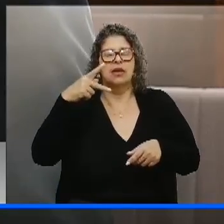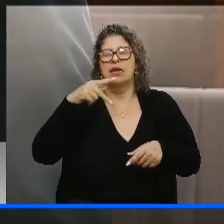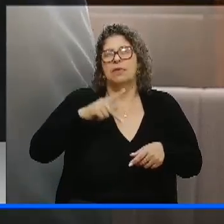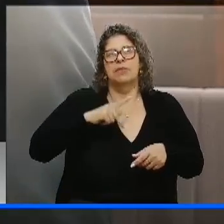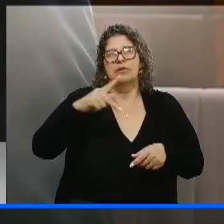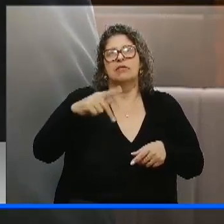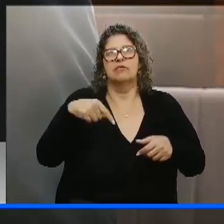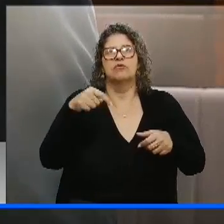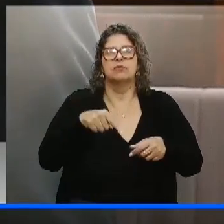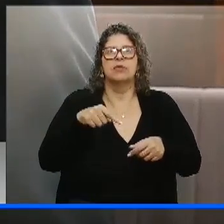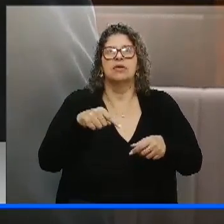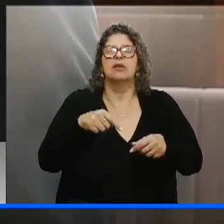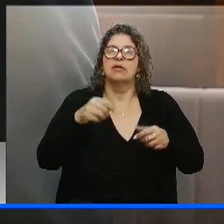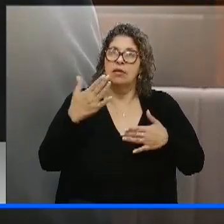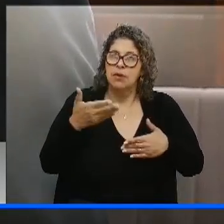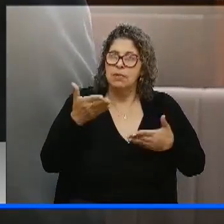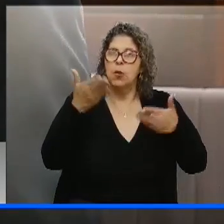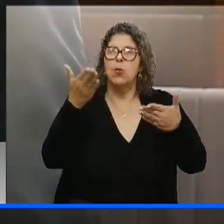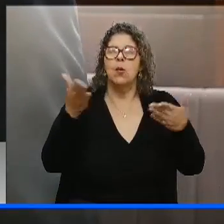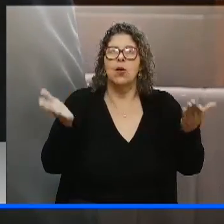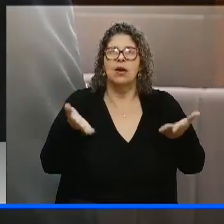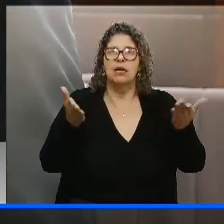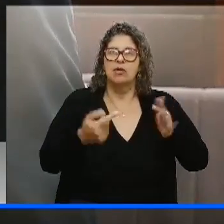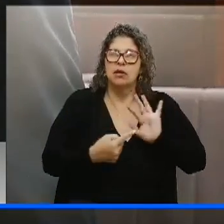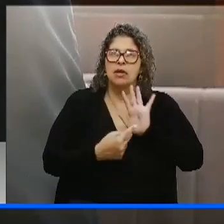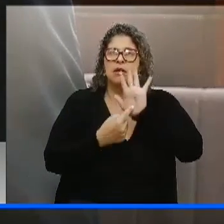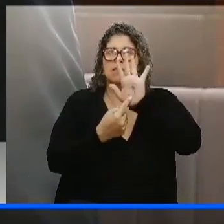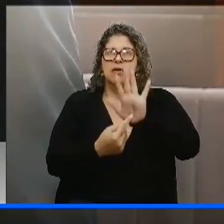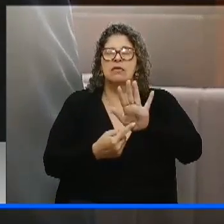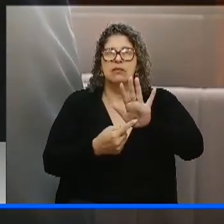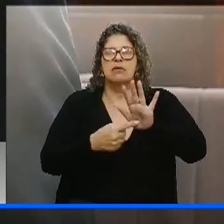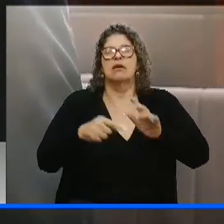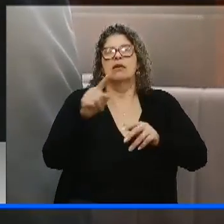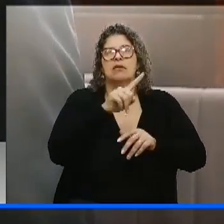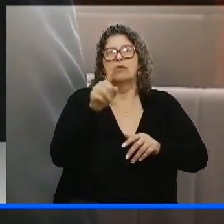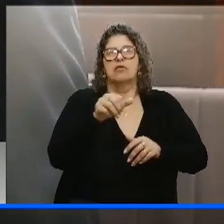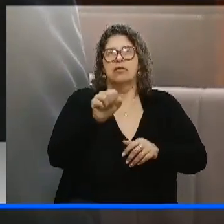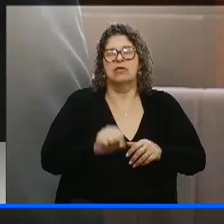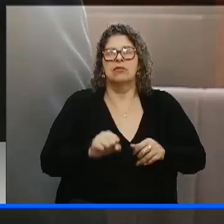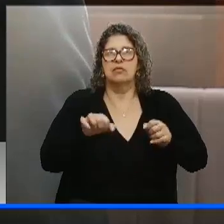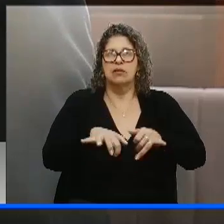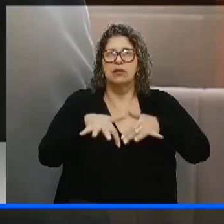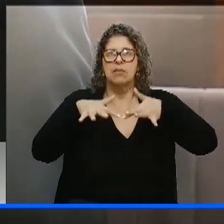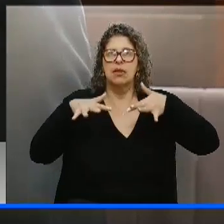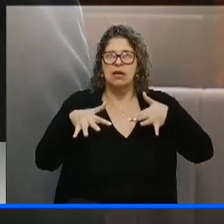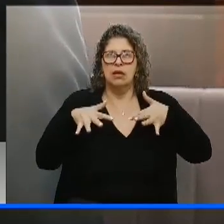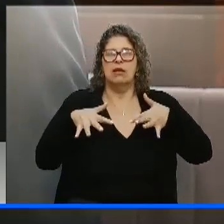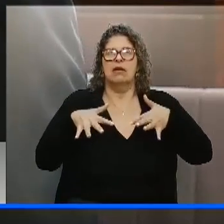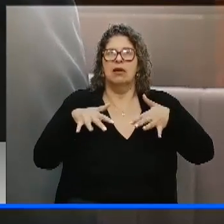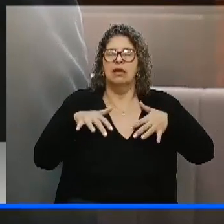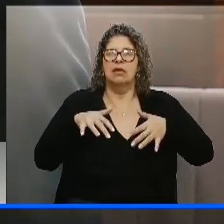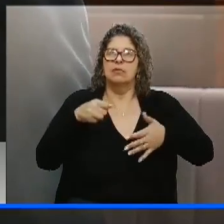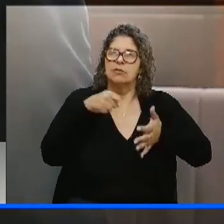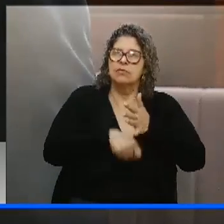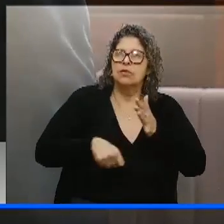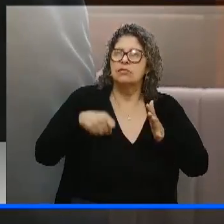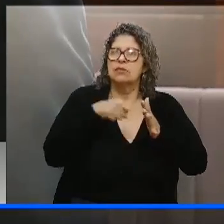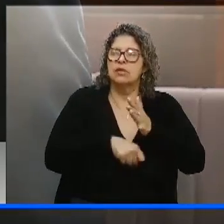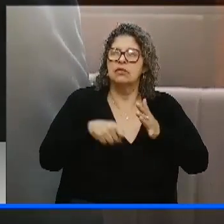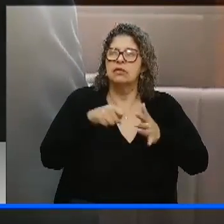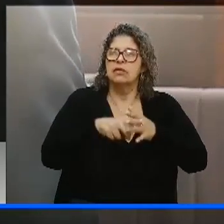prefeito de rio grande também me honra estar aqui hoje representando a região sul aqui na assembléia legislativa e sendo um defensor da